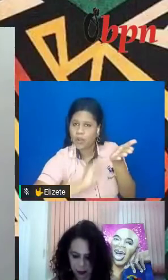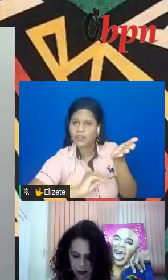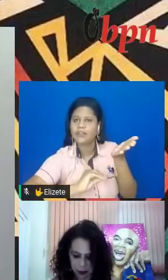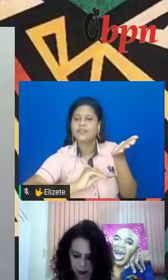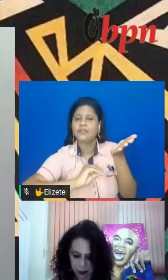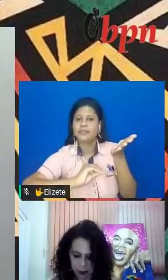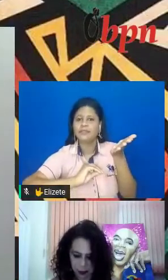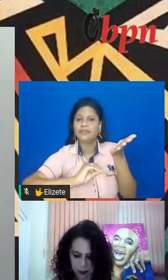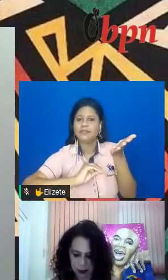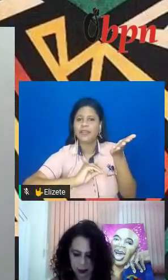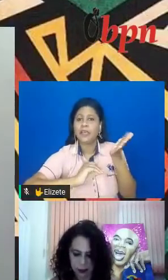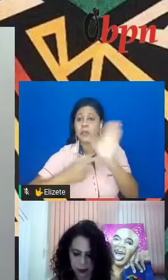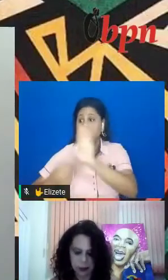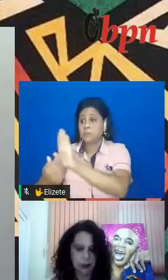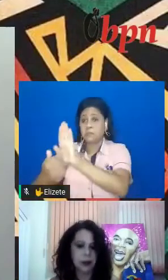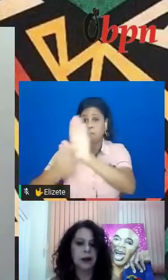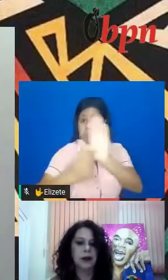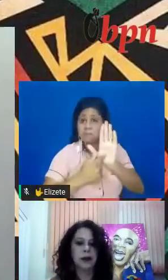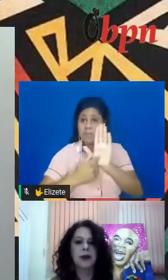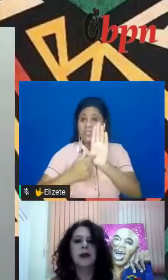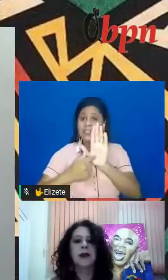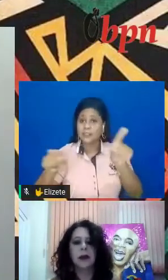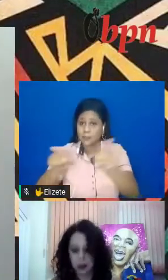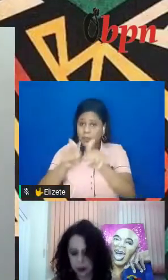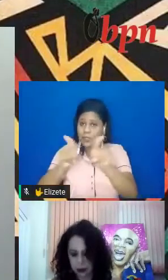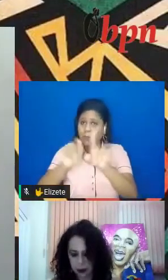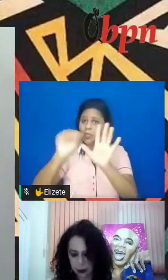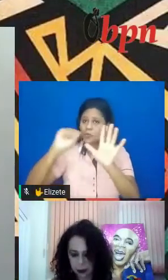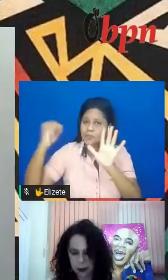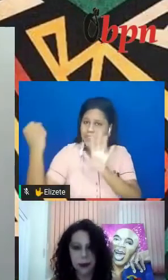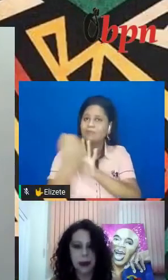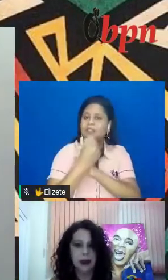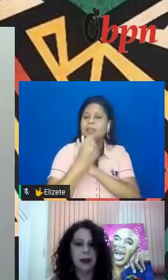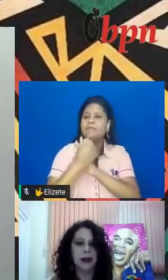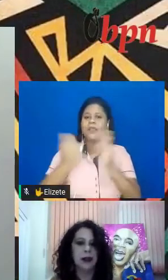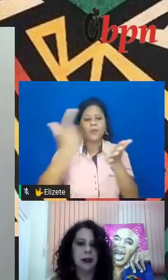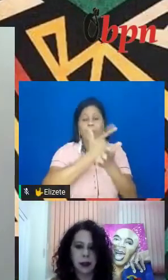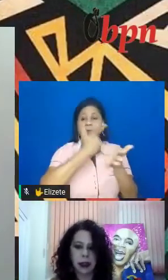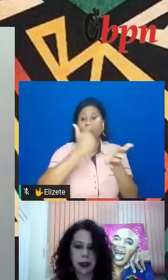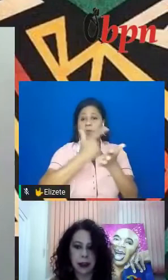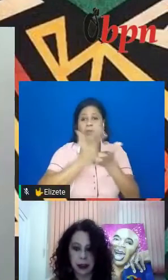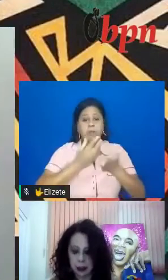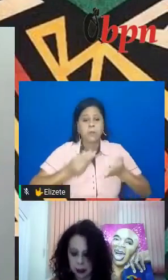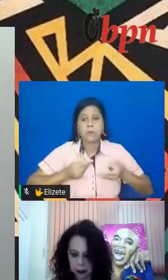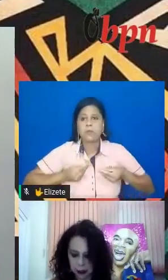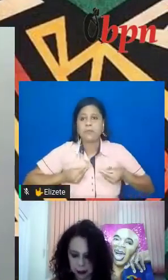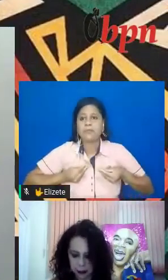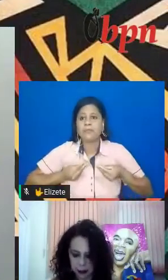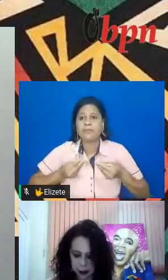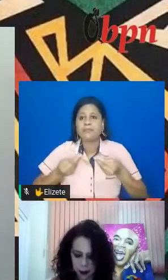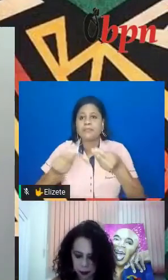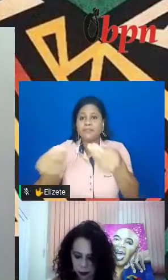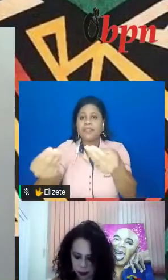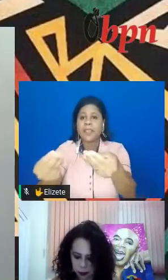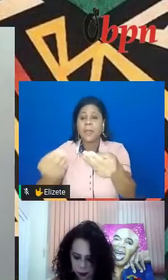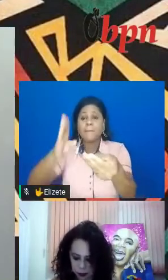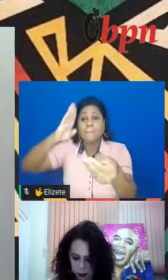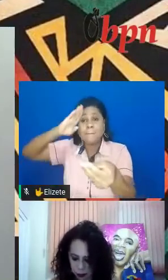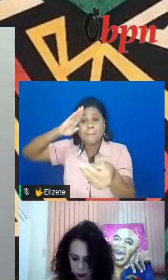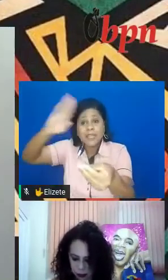vai estar no seminário, e esse livro vai ser oferecido principalmente para